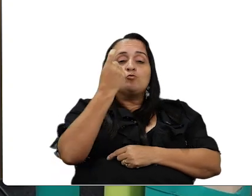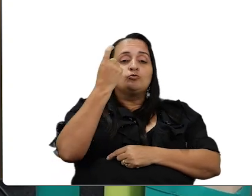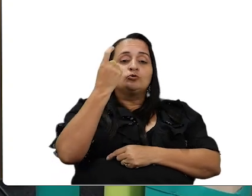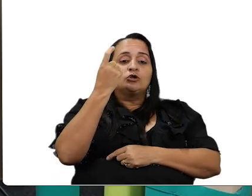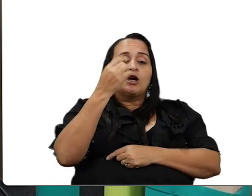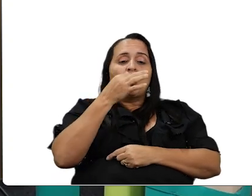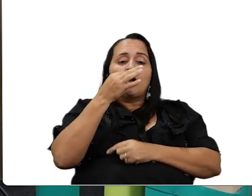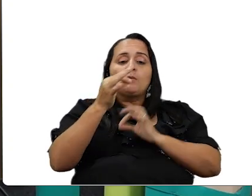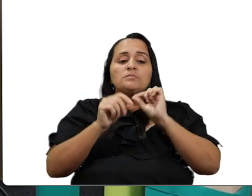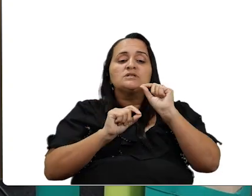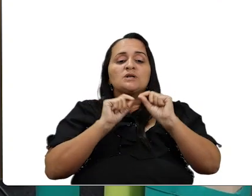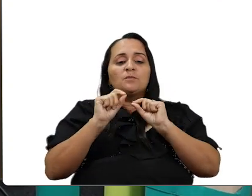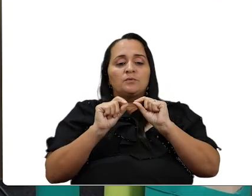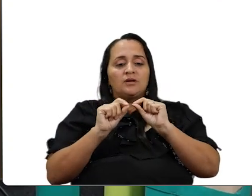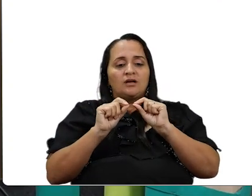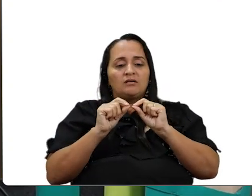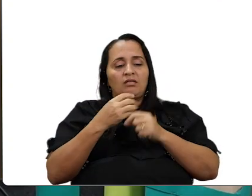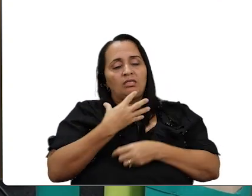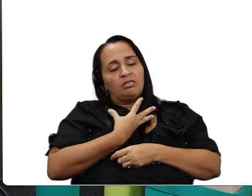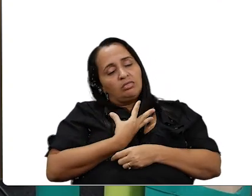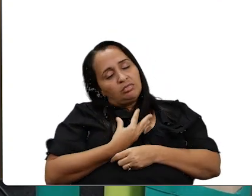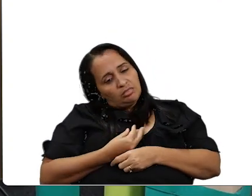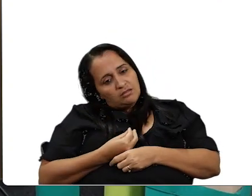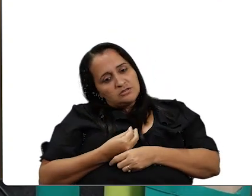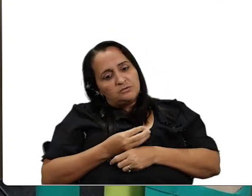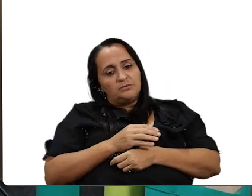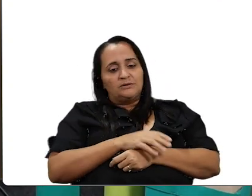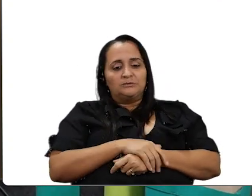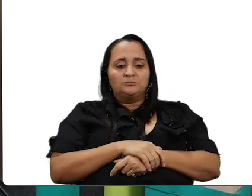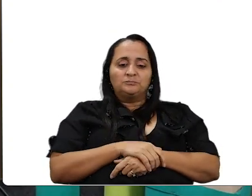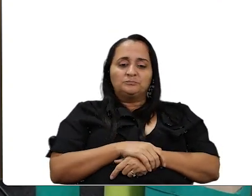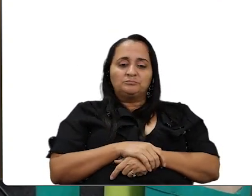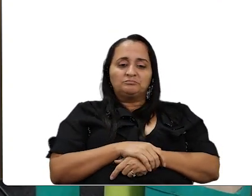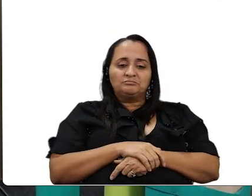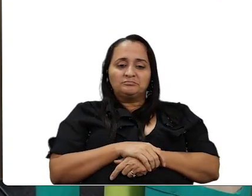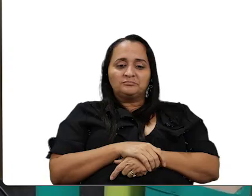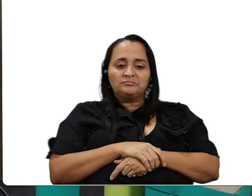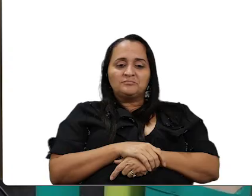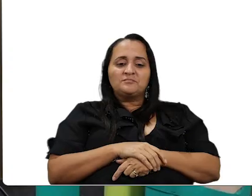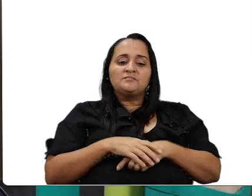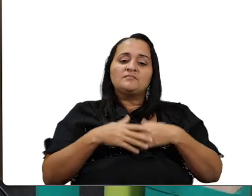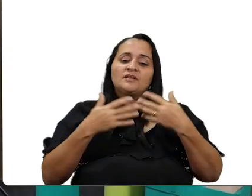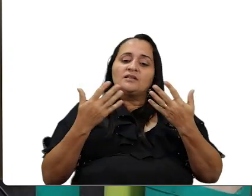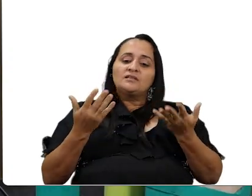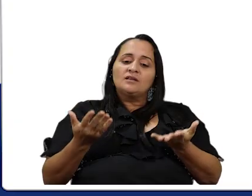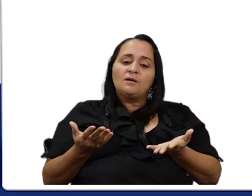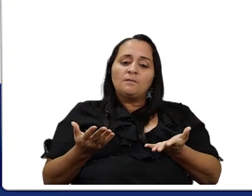é um cão de caça desanimado, né? Bem, então,